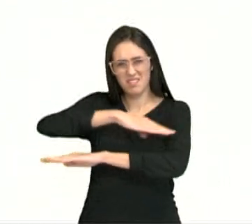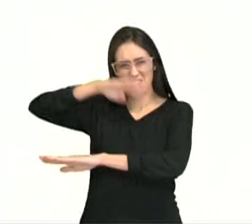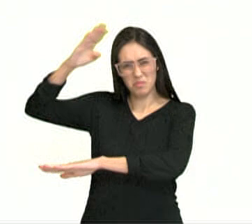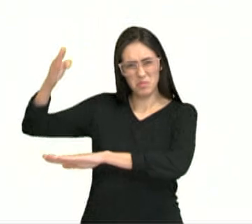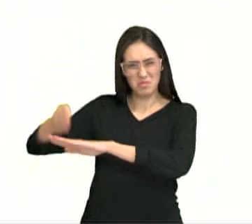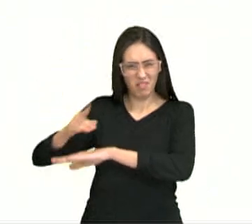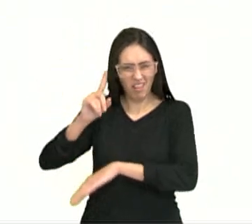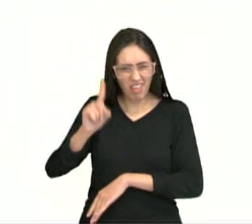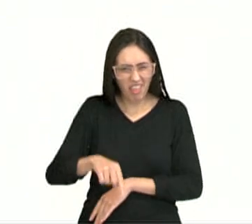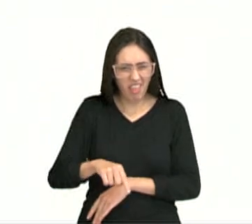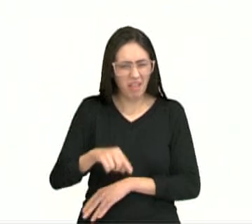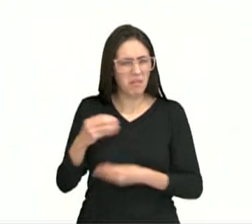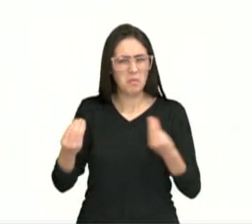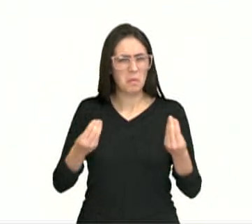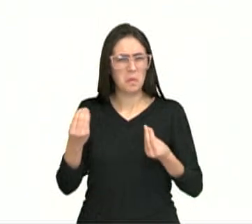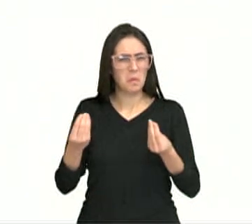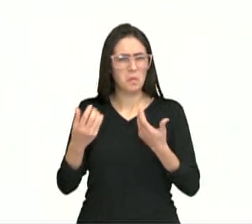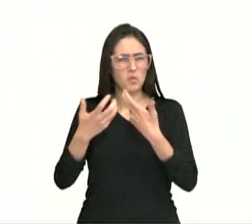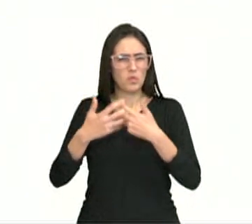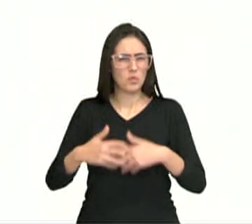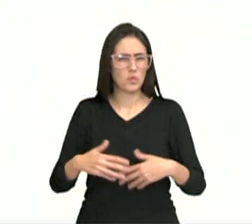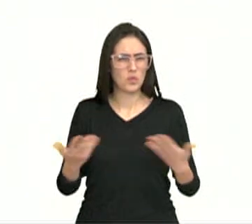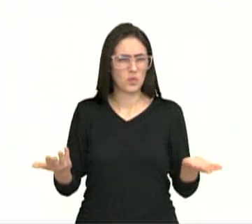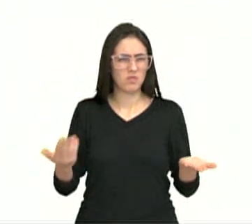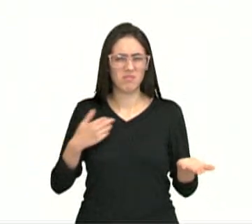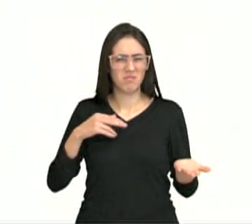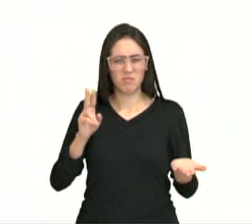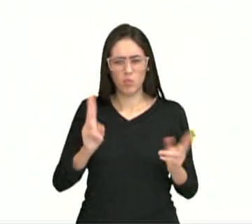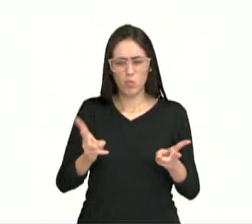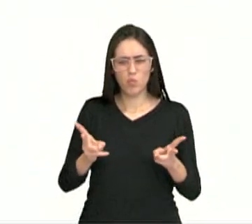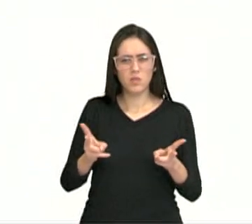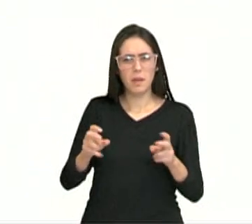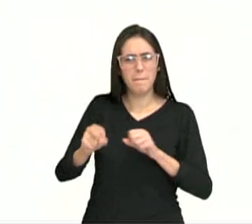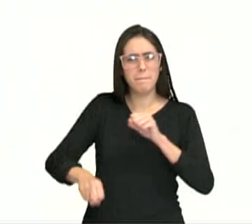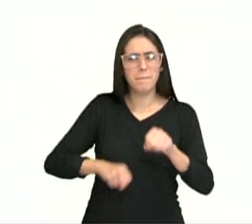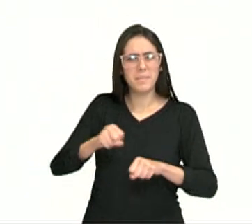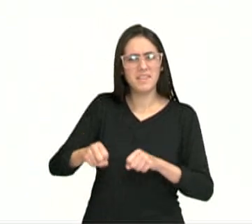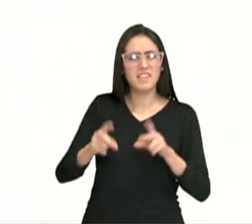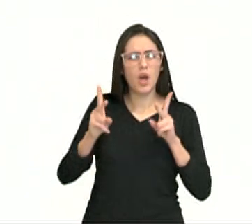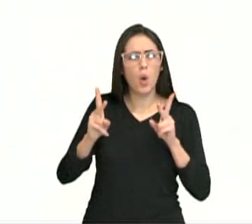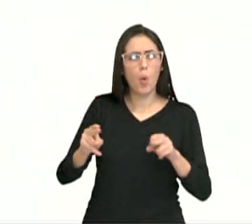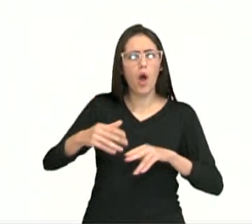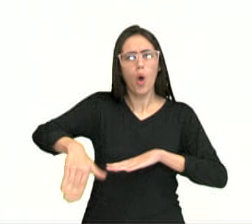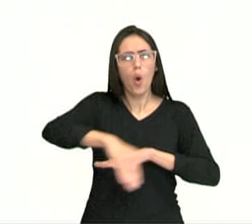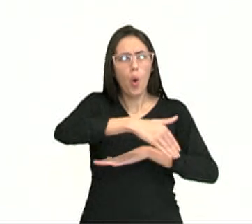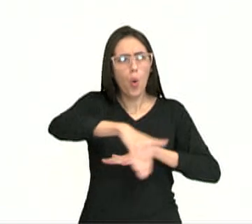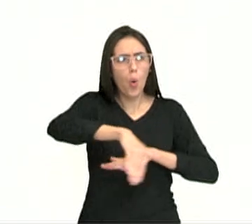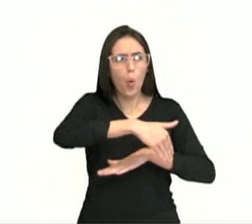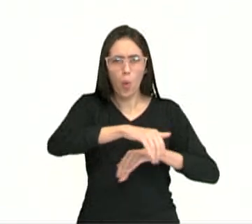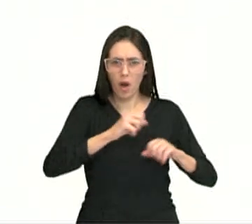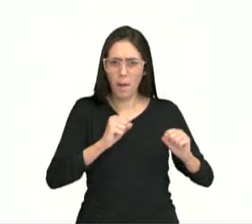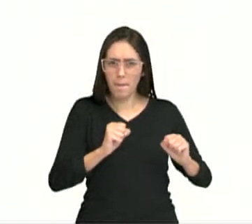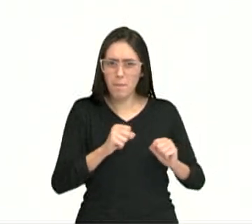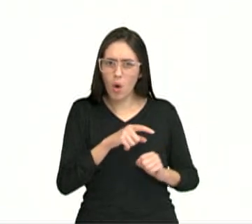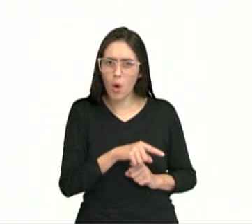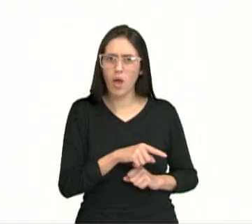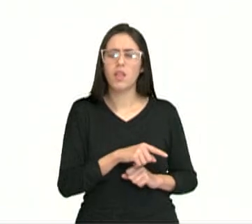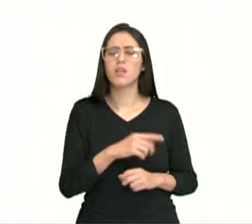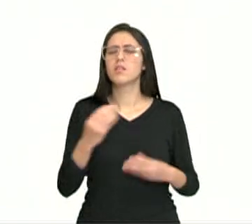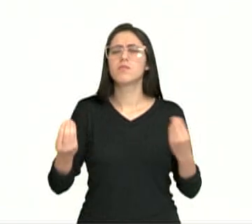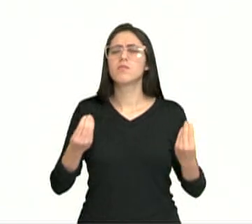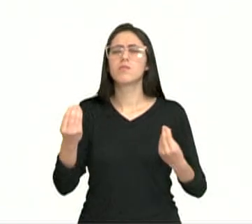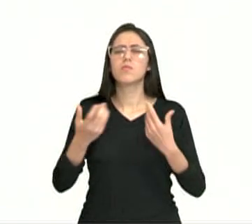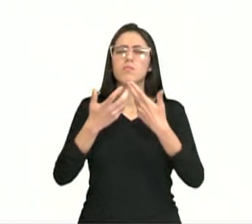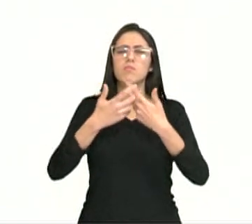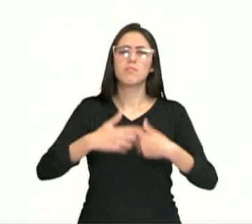específica para a montanha? Eu não posso utilizar a mesma bicicleta que eu uso para brincar na rua com os meus colegas? Como será que